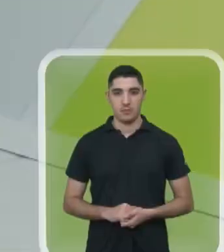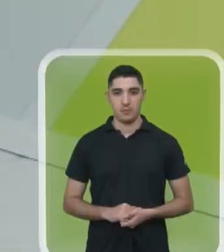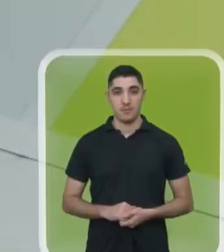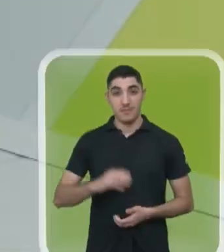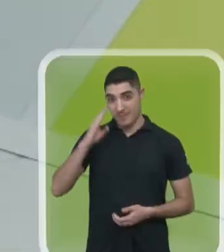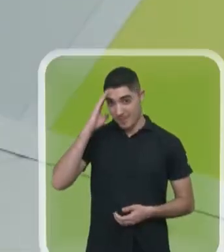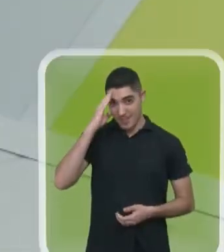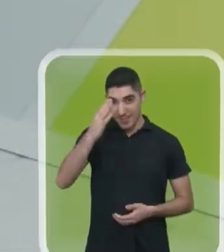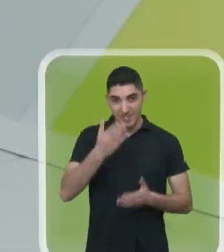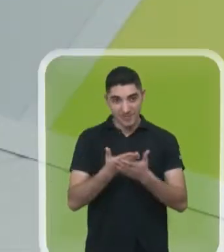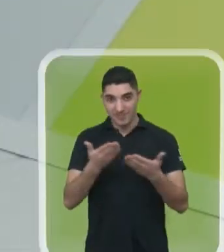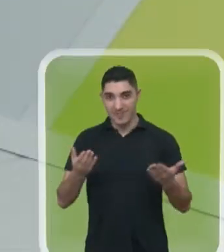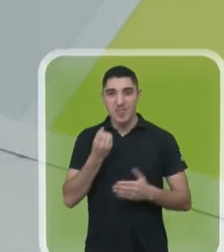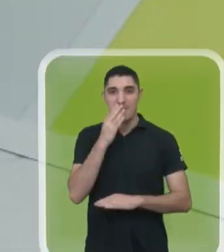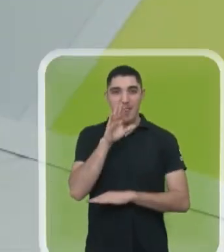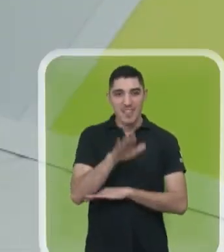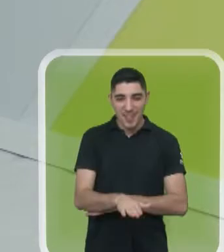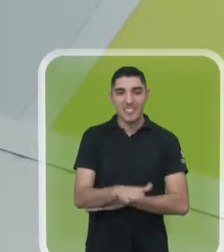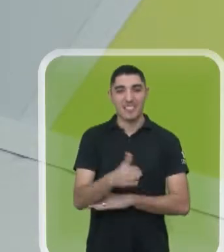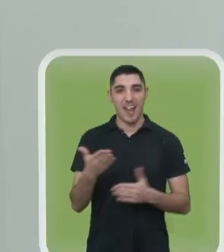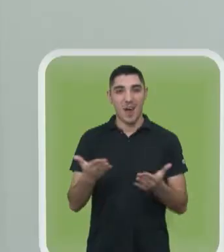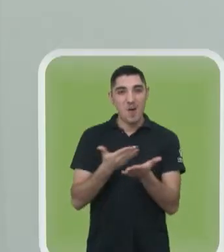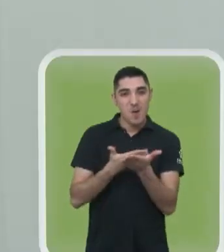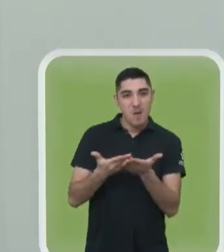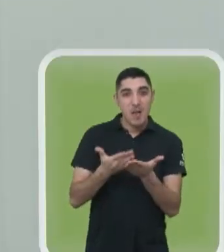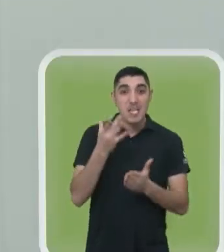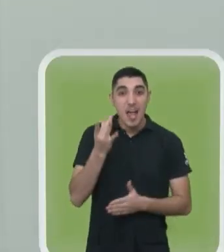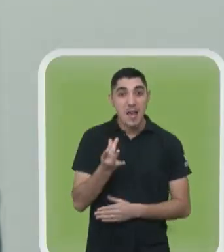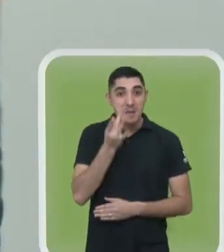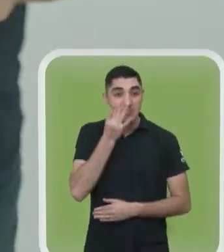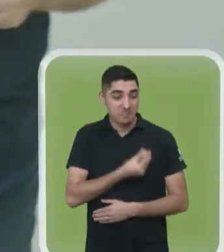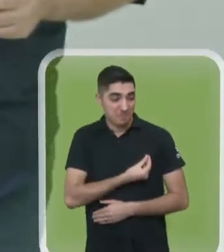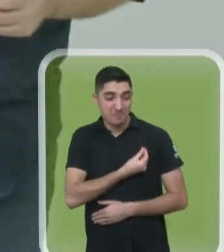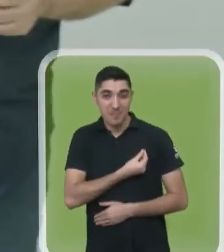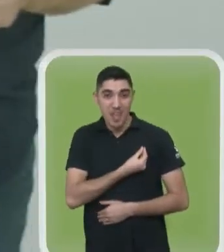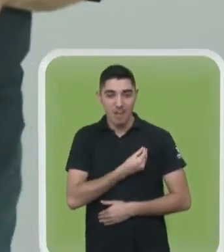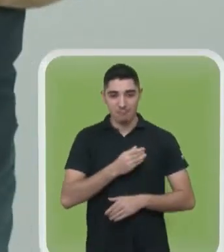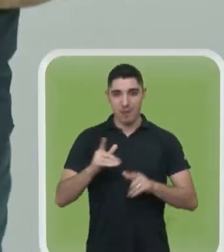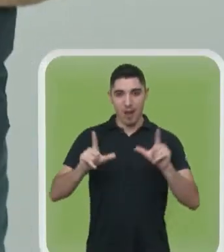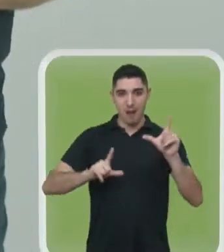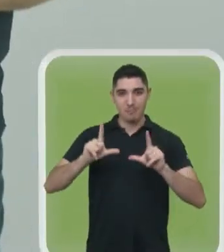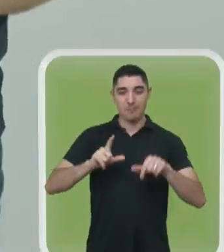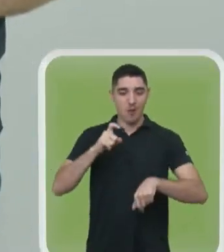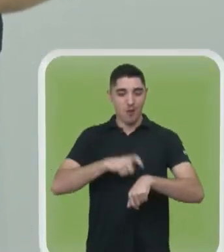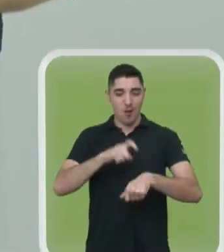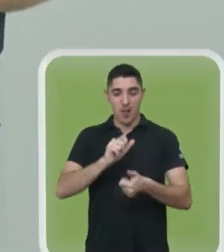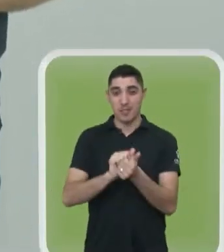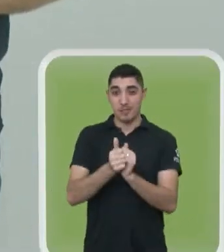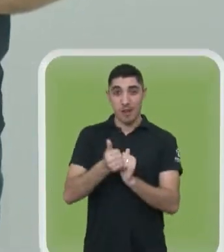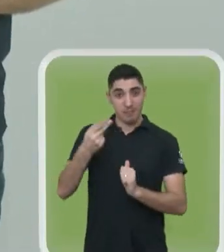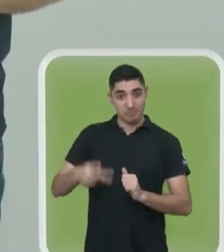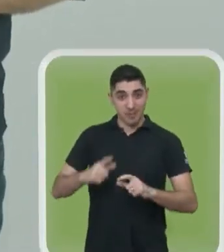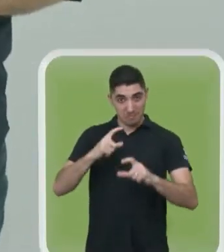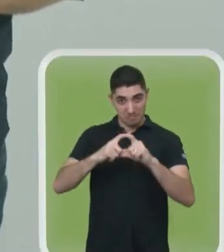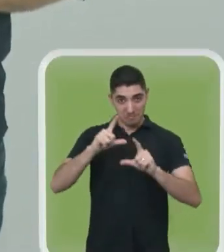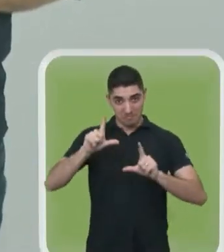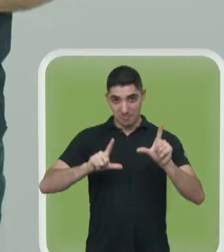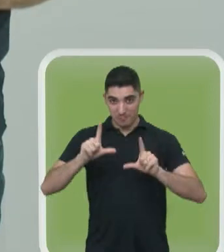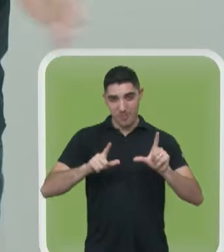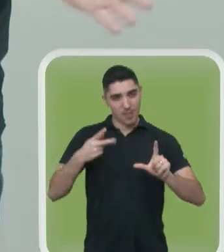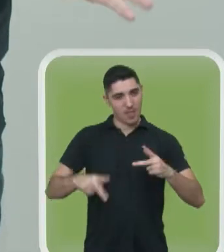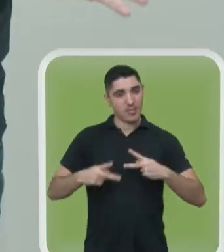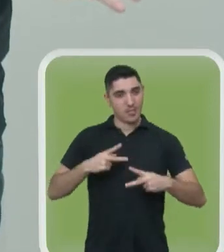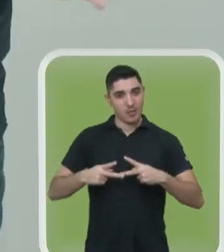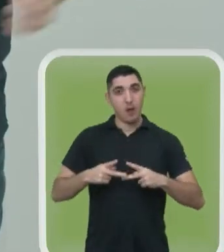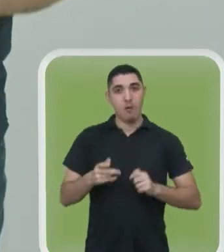salve salve salve galera Uma boa tarde para você está começando ao vivaço programa Hora do esporte aqui na tela da TV Câmara de São José